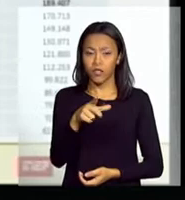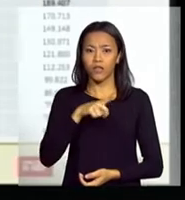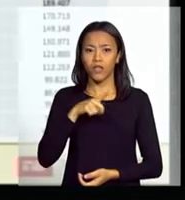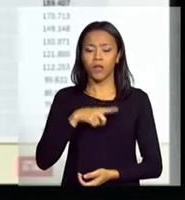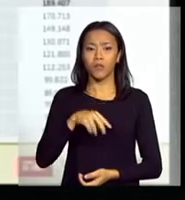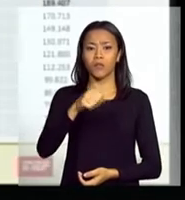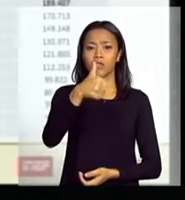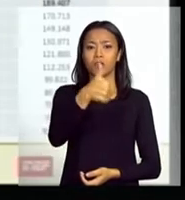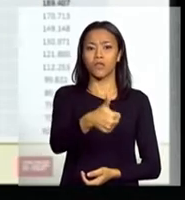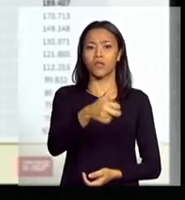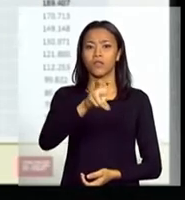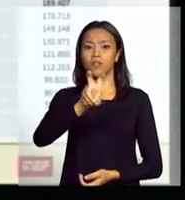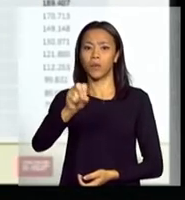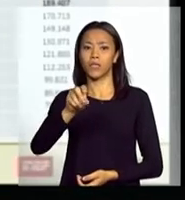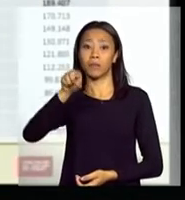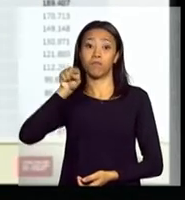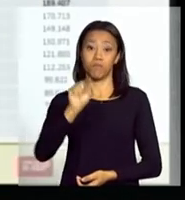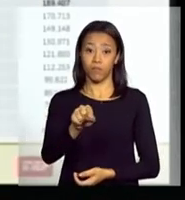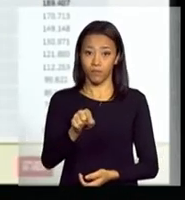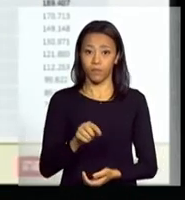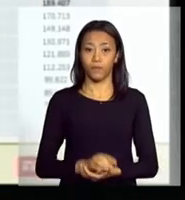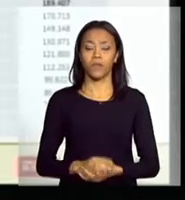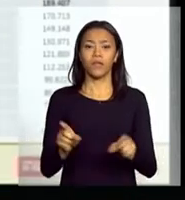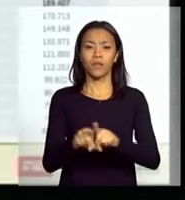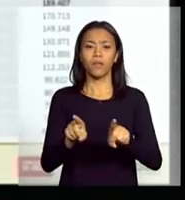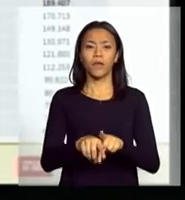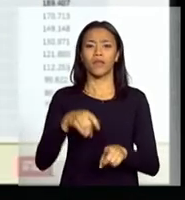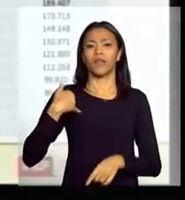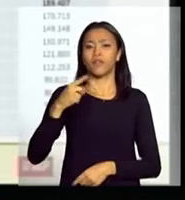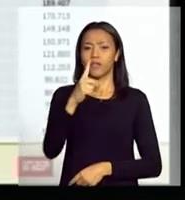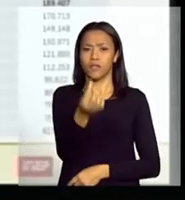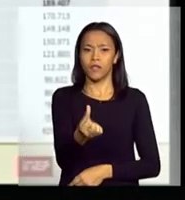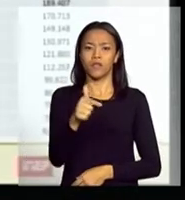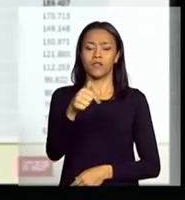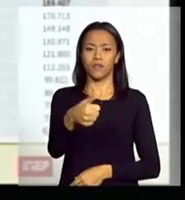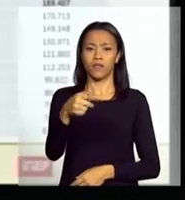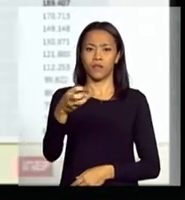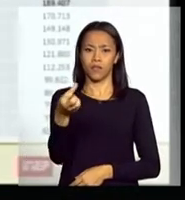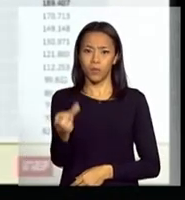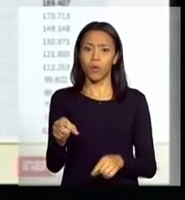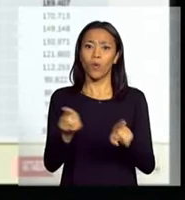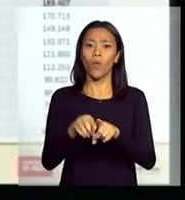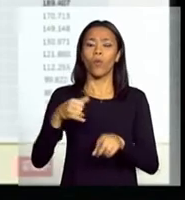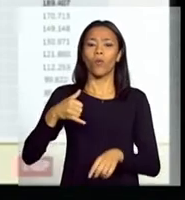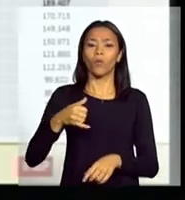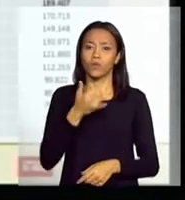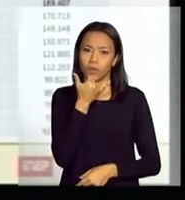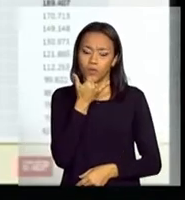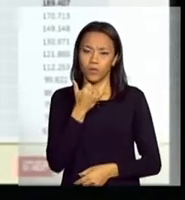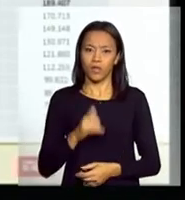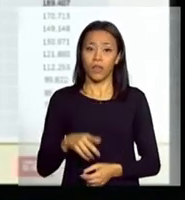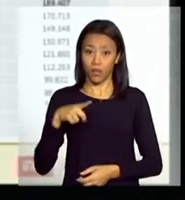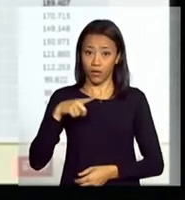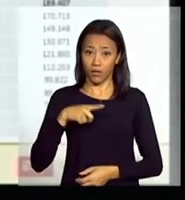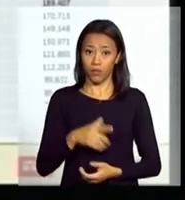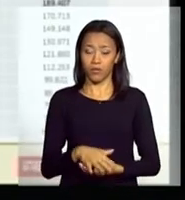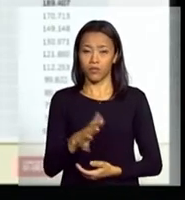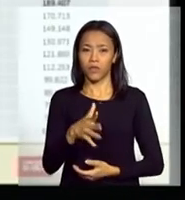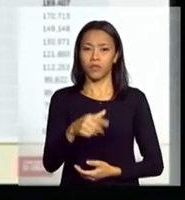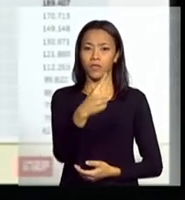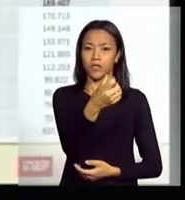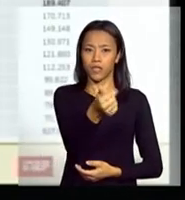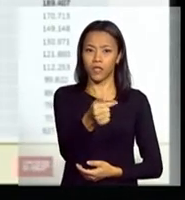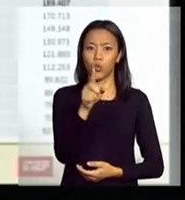temos 150.000 há 16 anos 170 mil e dezoito anos em 30 anos desculpe nós temos